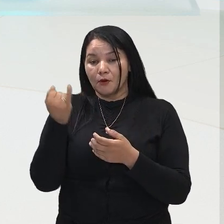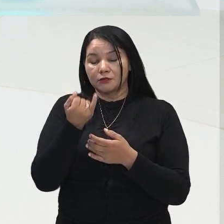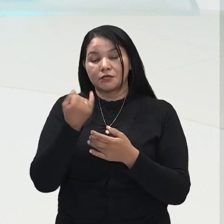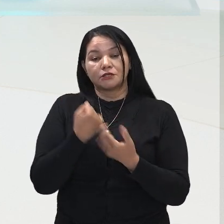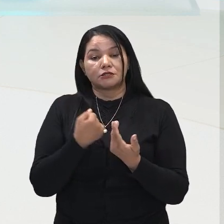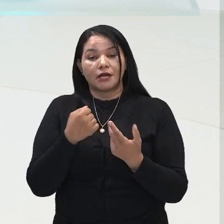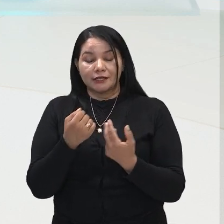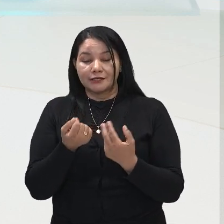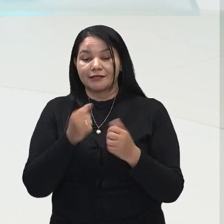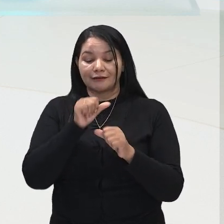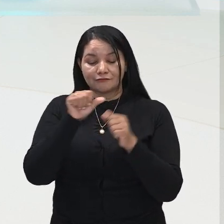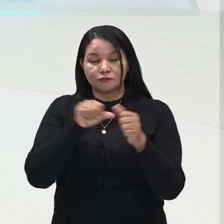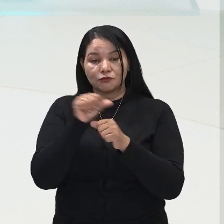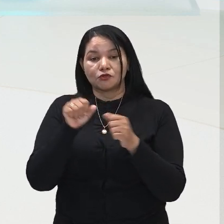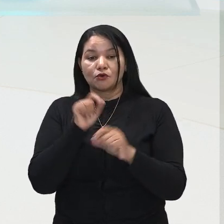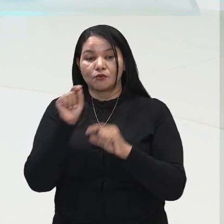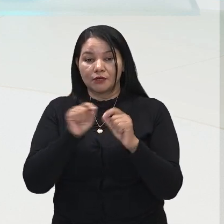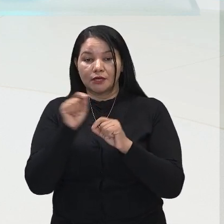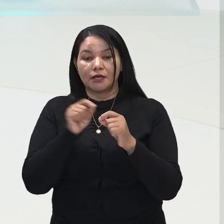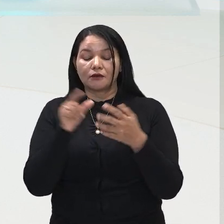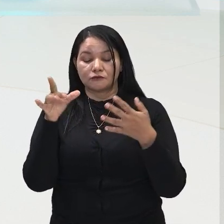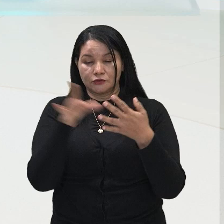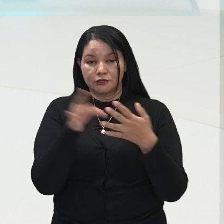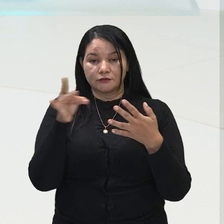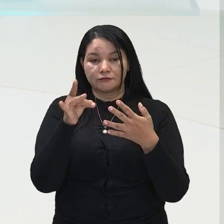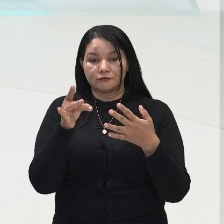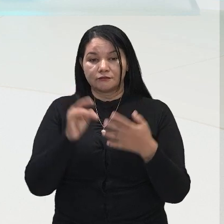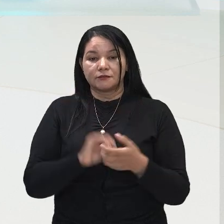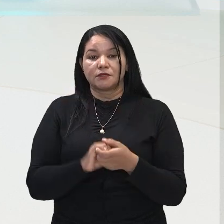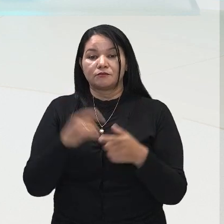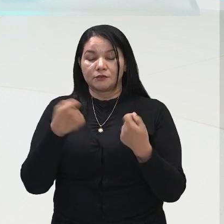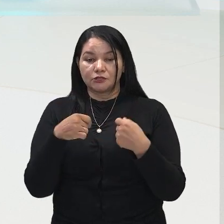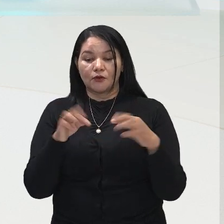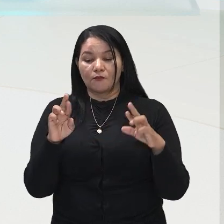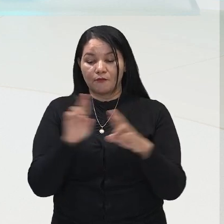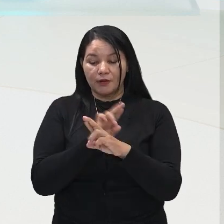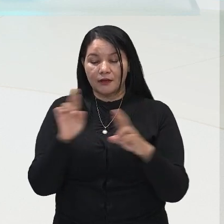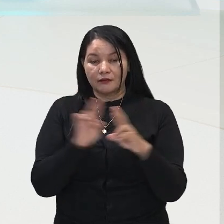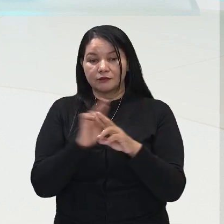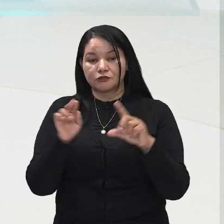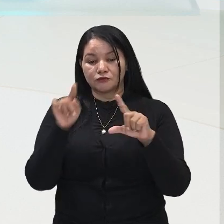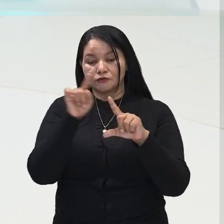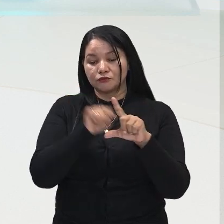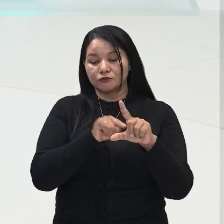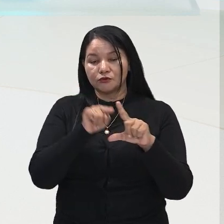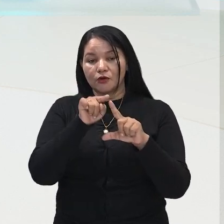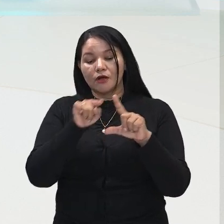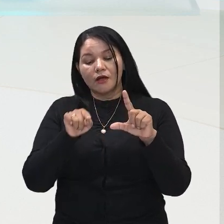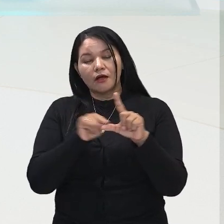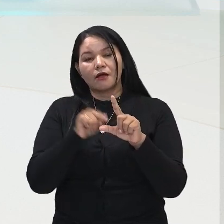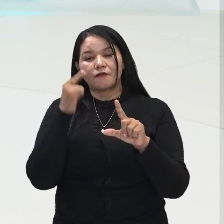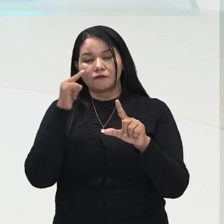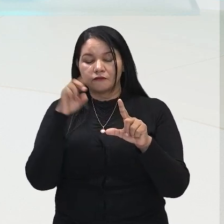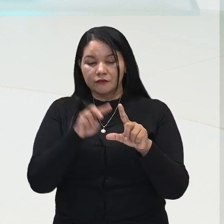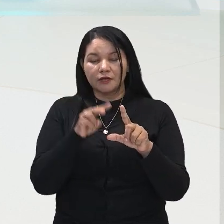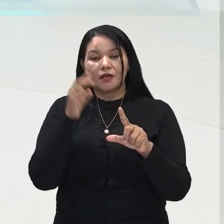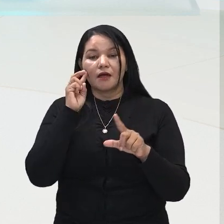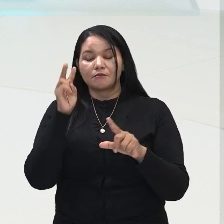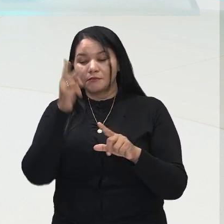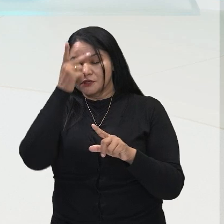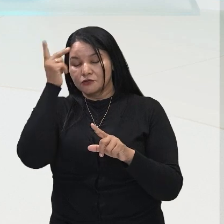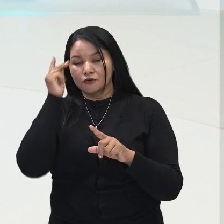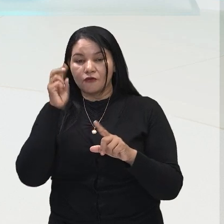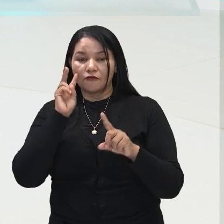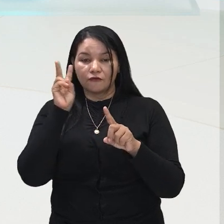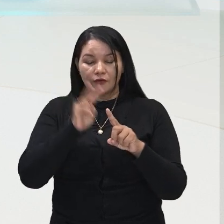forma, existe uma relação cíclica, sempre voltando do objeto interpretante se torna um signo.